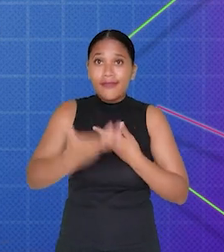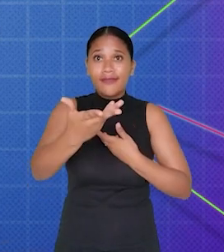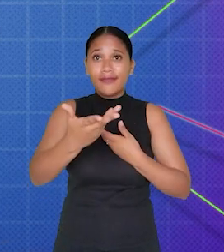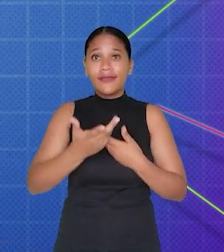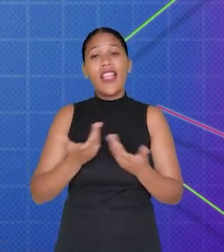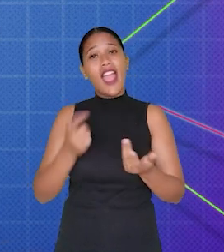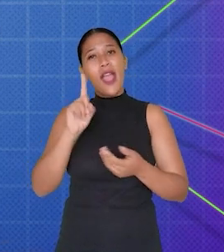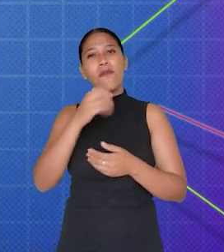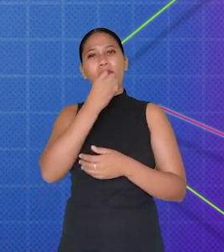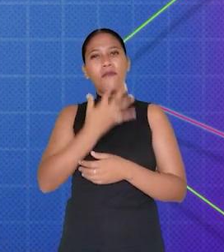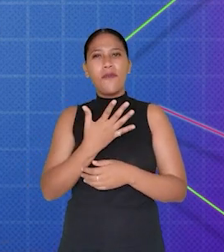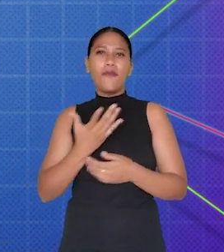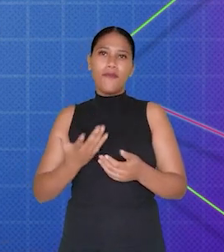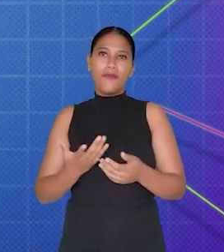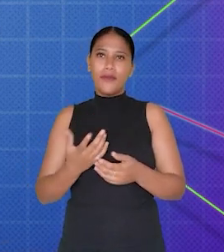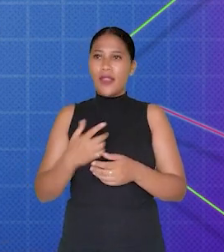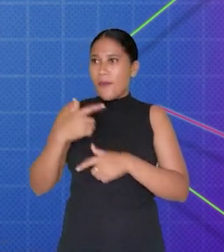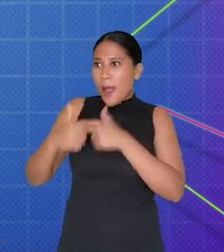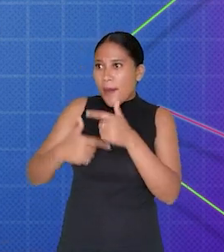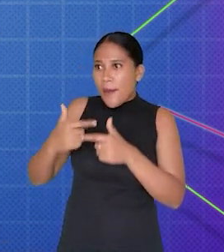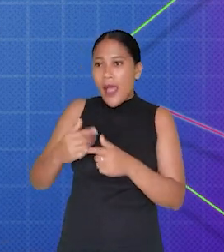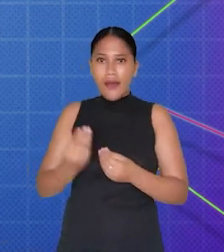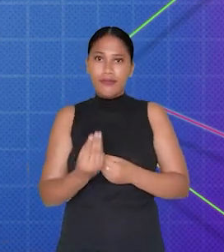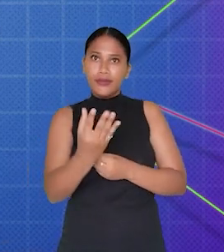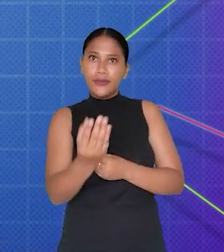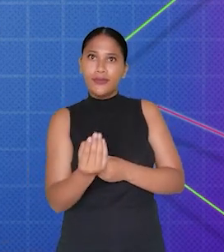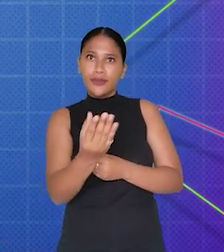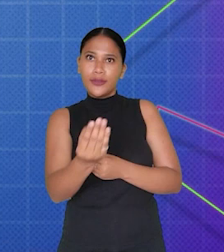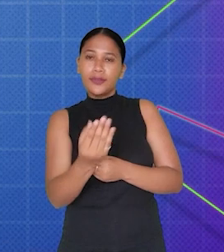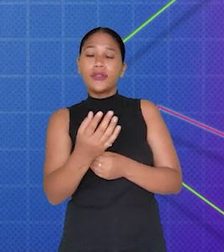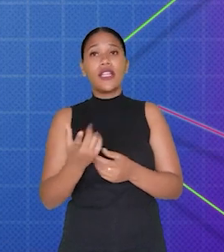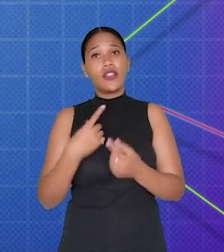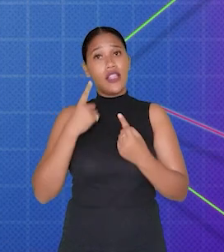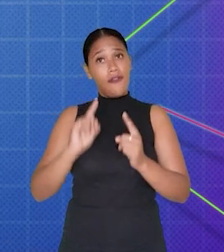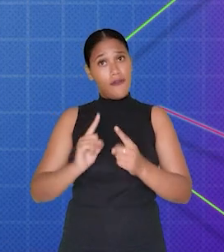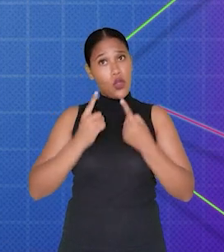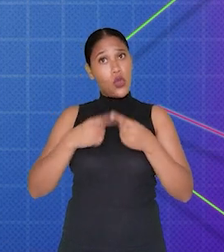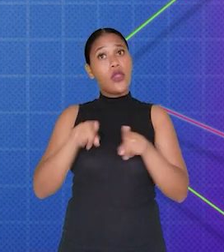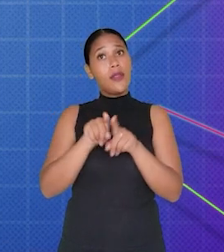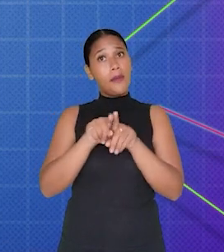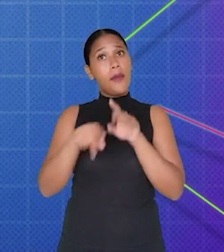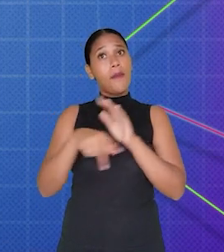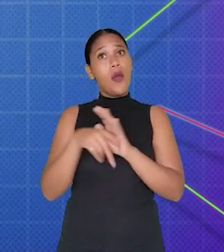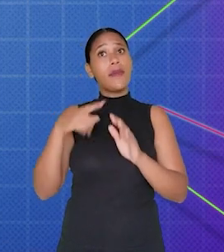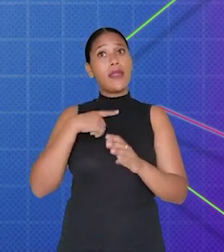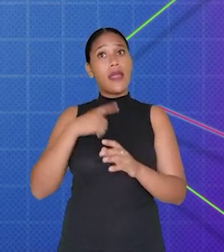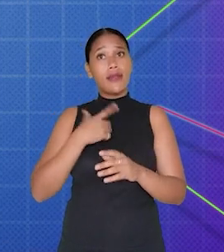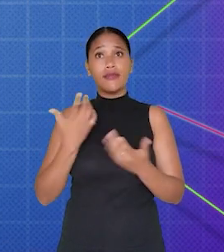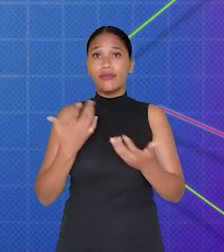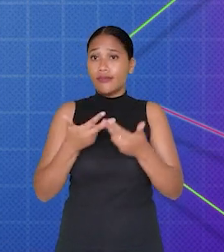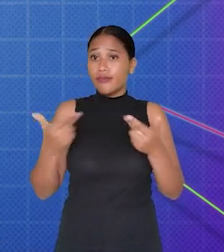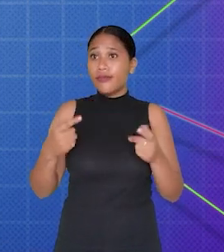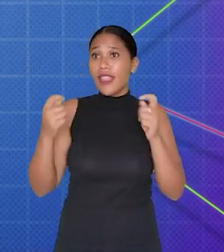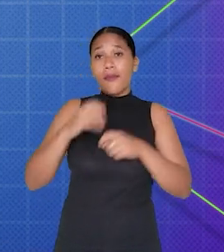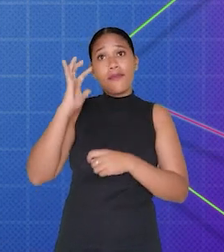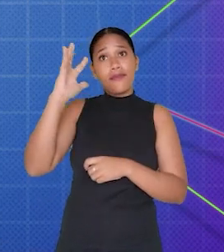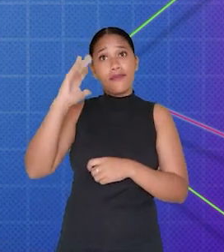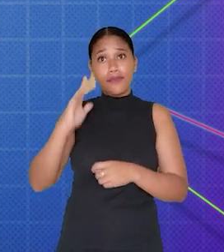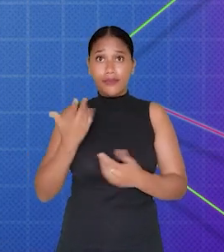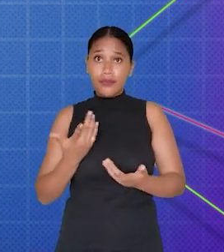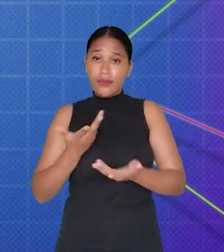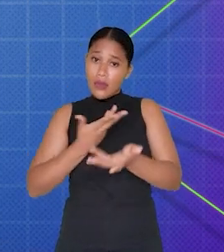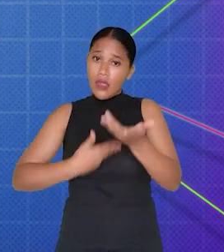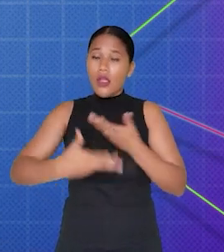e engajados. Um sistema de recompensas bem projetado deve ser desafiador e, ao mesmo tempo, oferecer incentivos tangíveis para os jogadores.